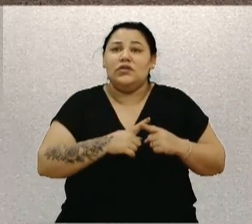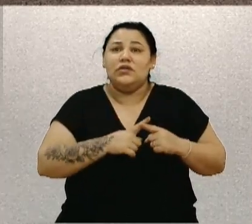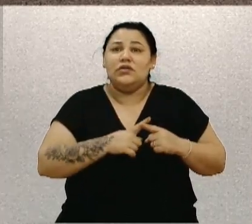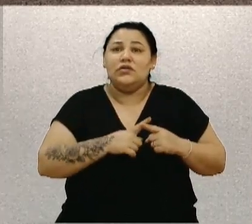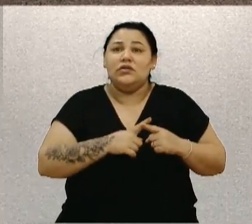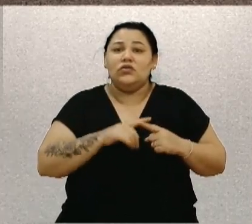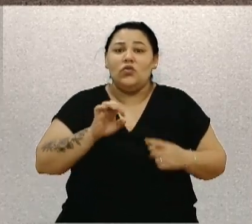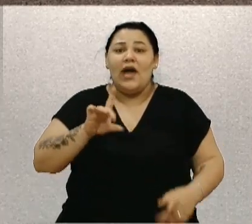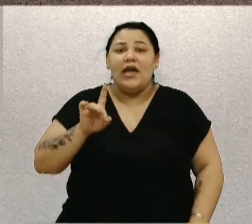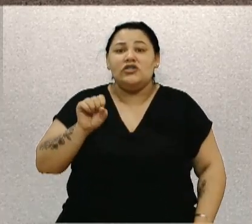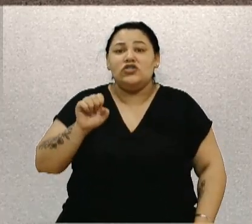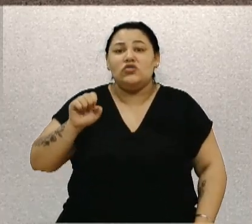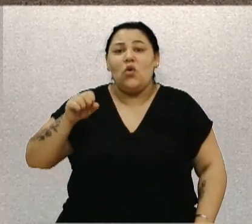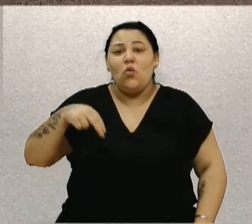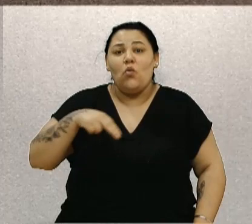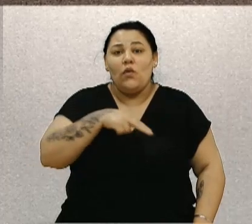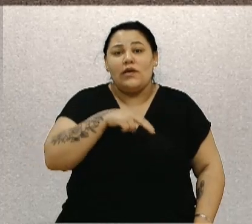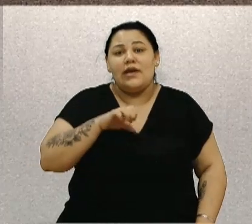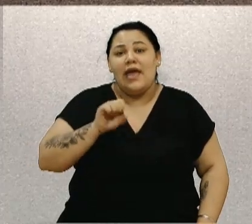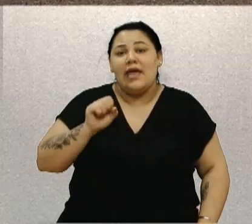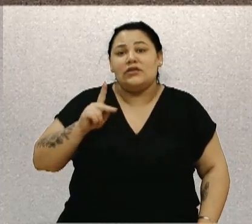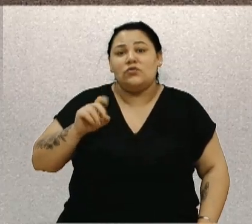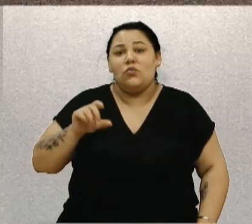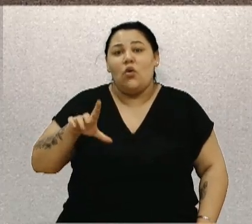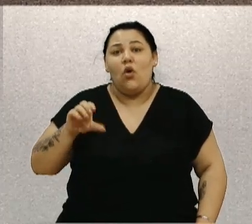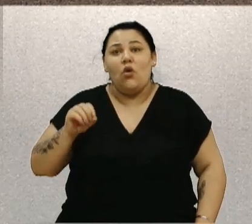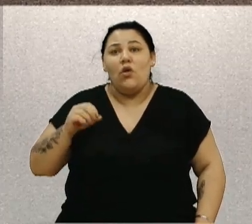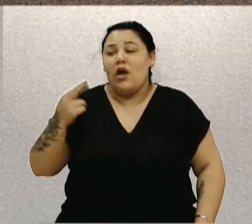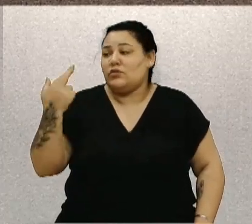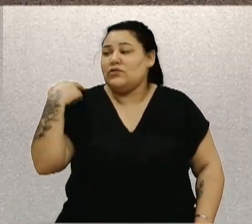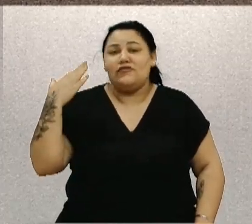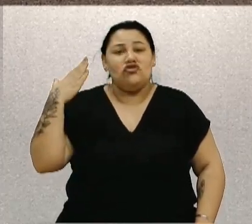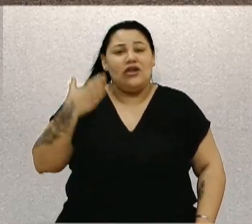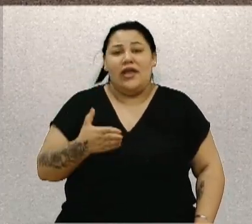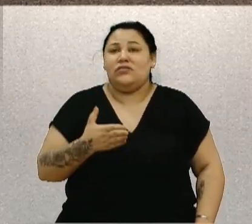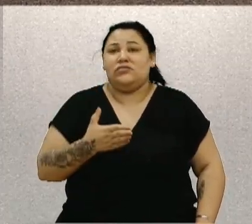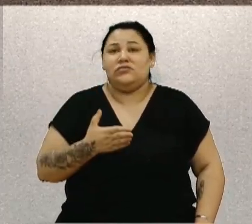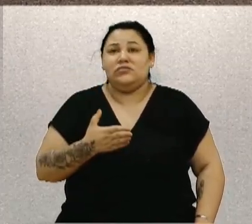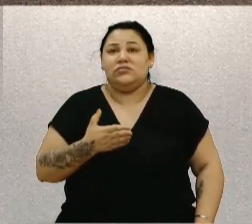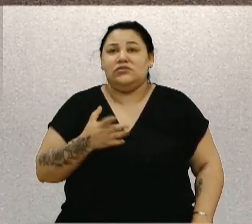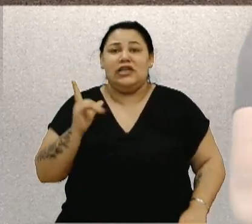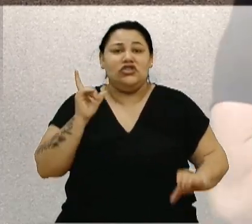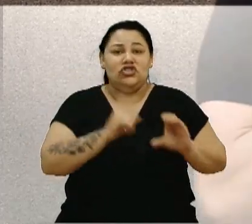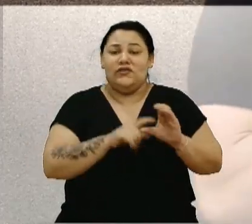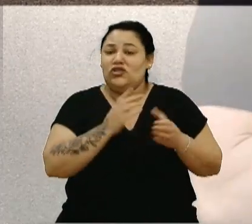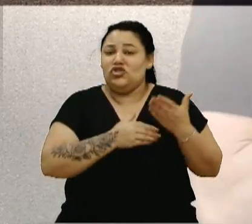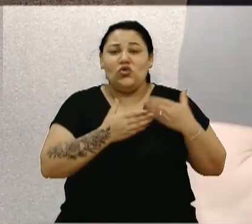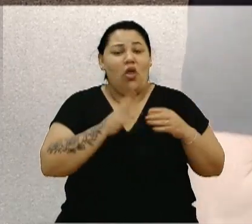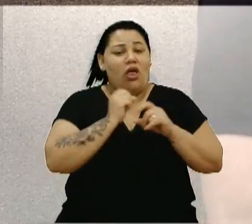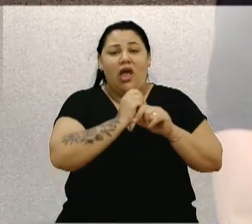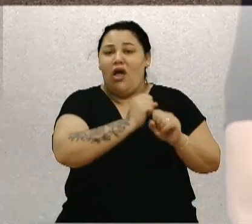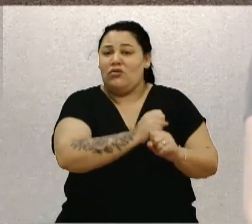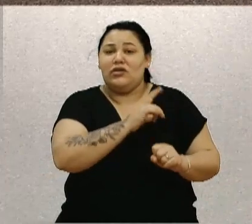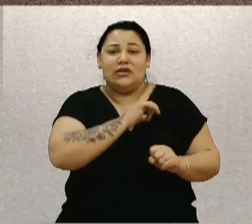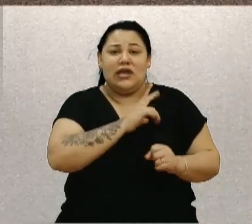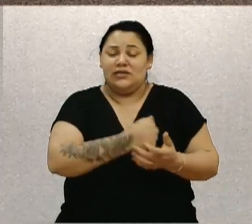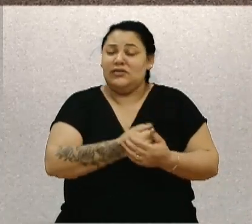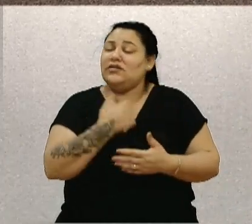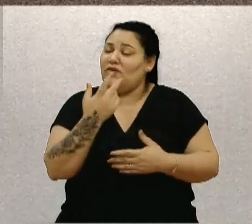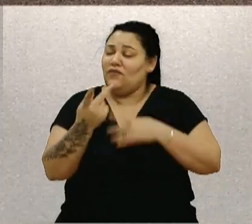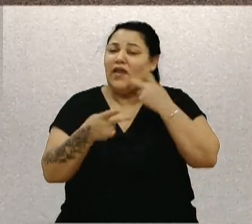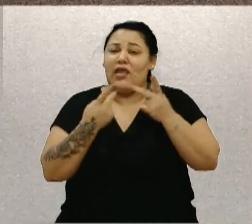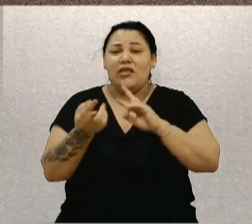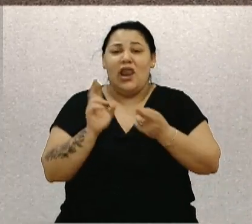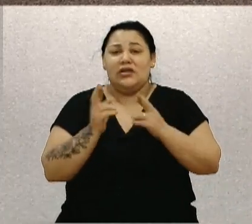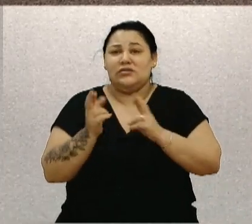Nespolo. Ele é o responsável direto pelo endividamento que tem até hoje na Festa da Uva, todo o passivo que existe. Então, quando se fala